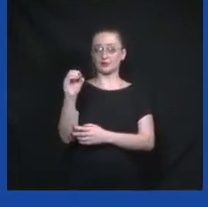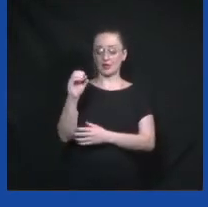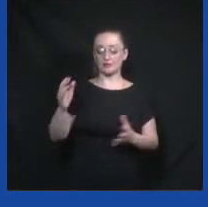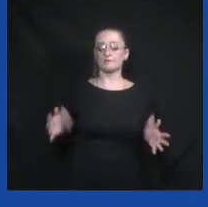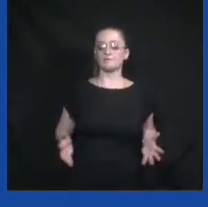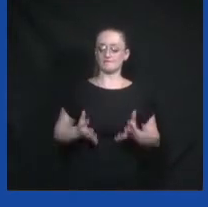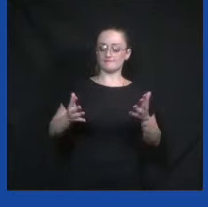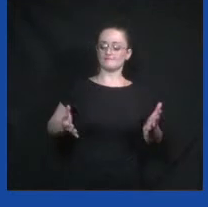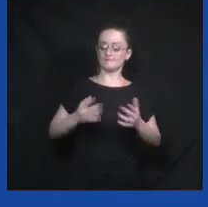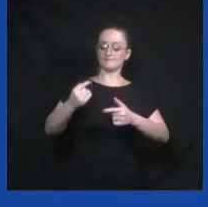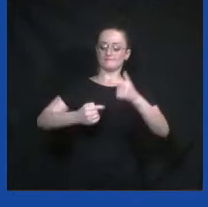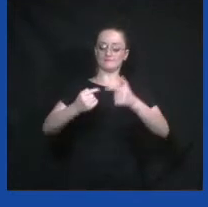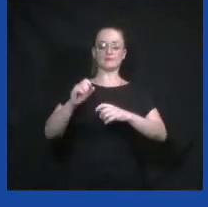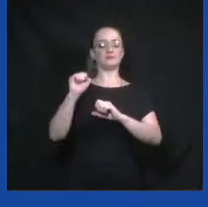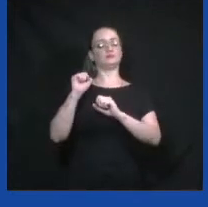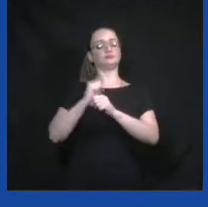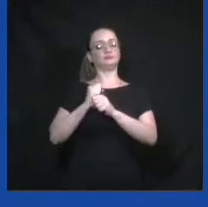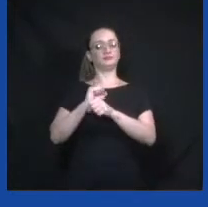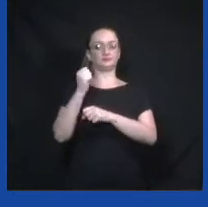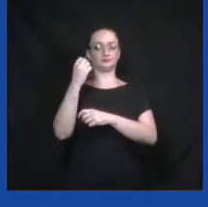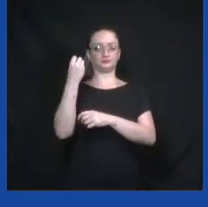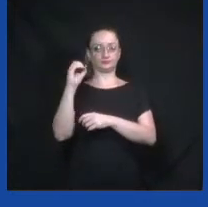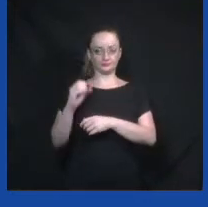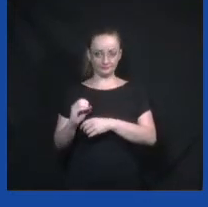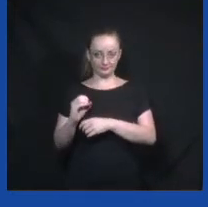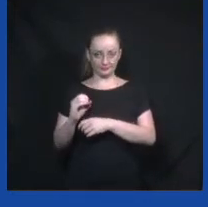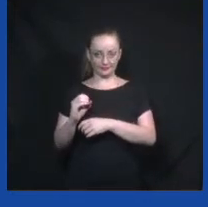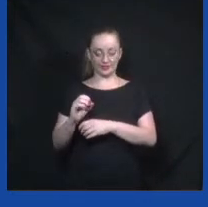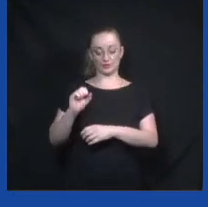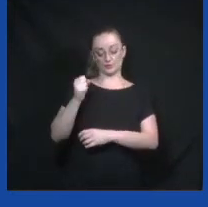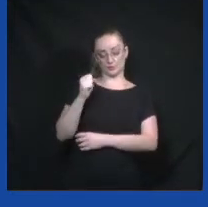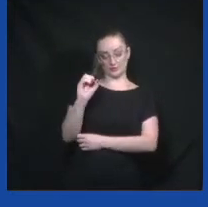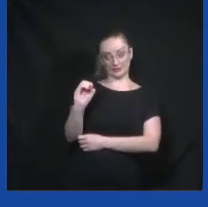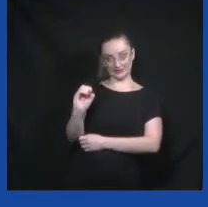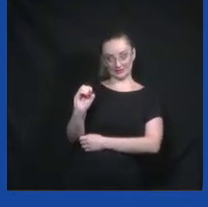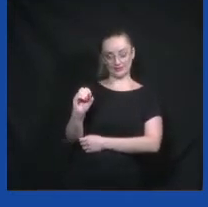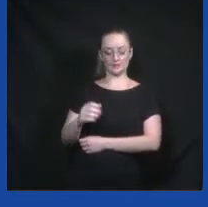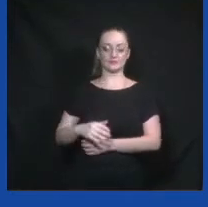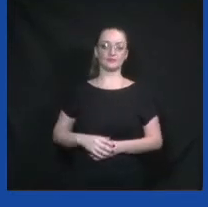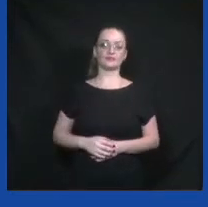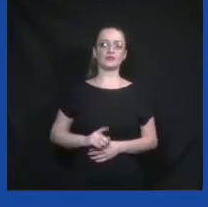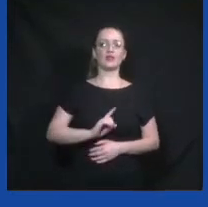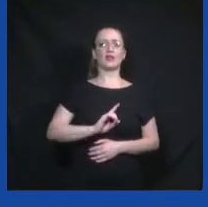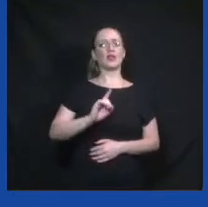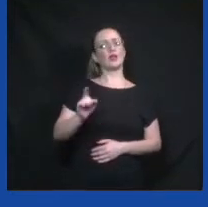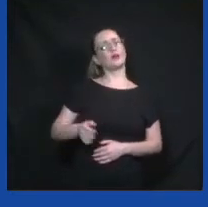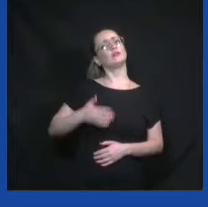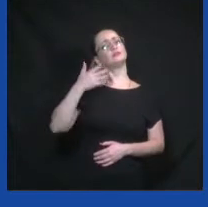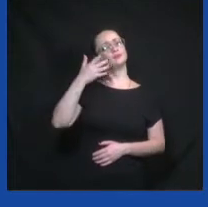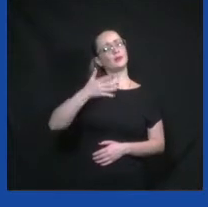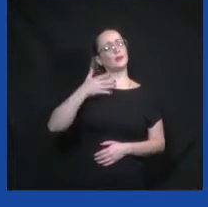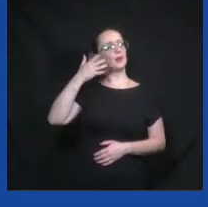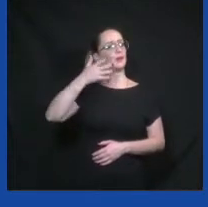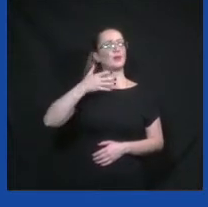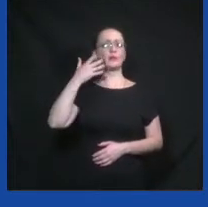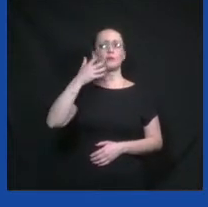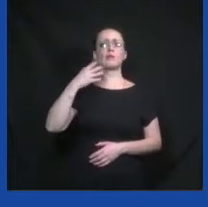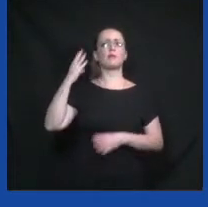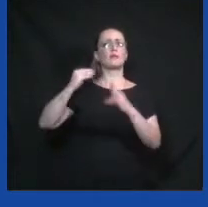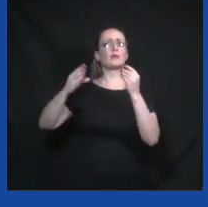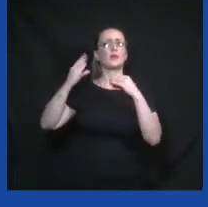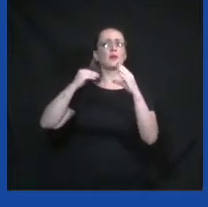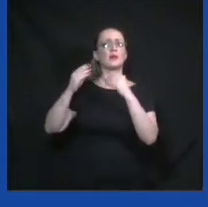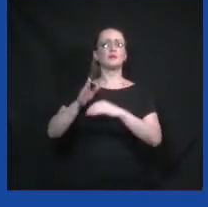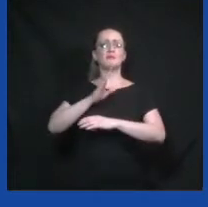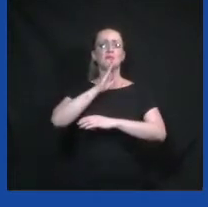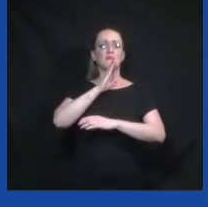nos anos 80, em certa medida ficou falando sozinha, e hoje é uma geração, com todo